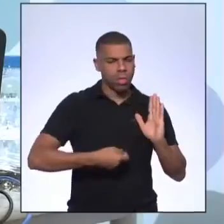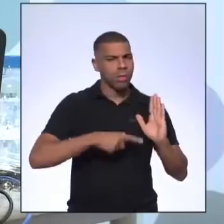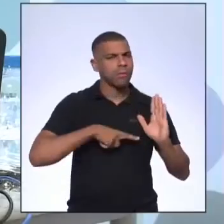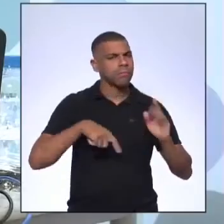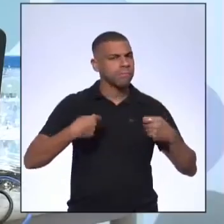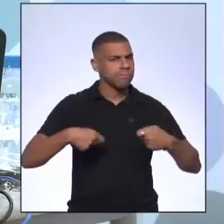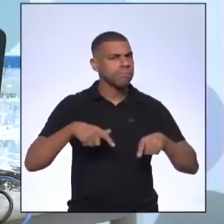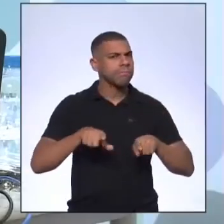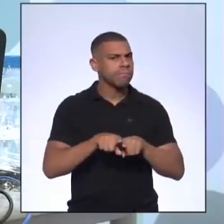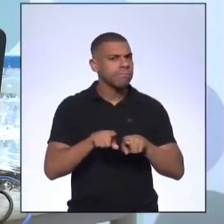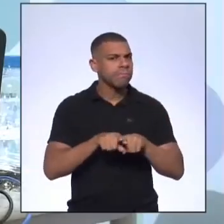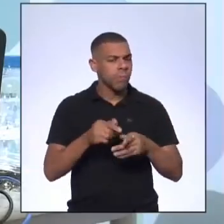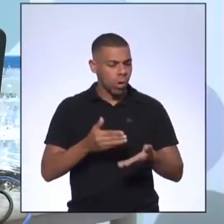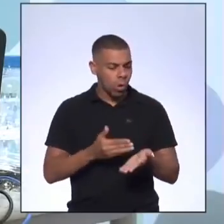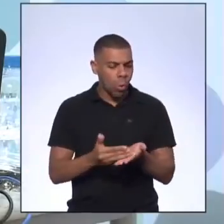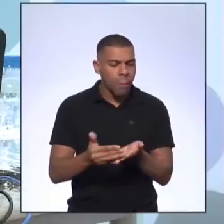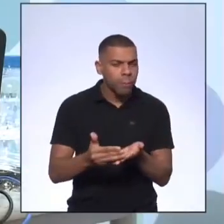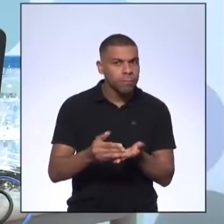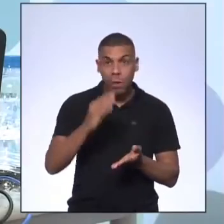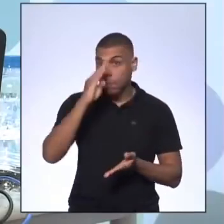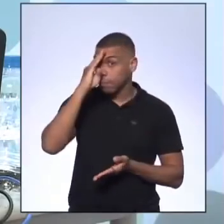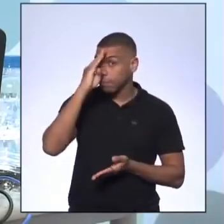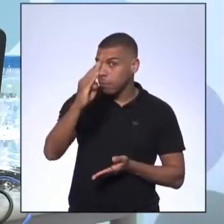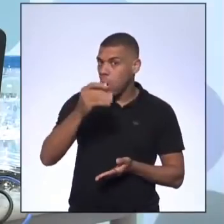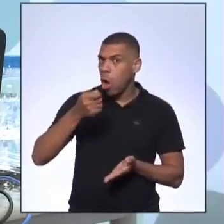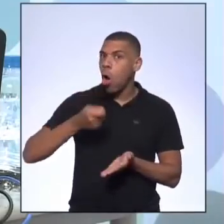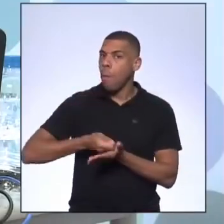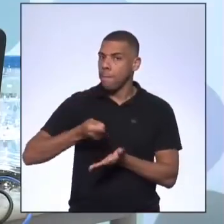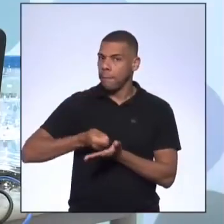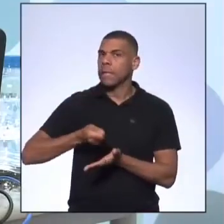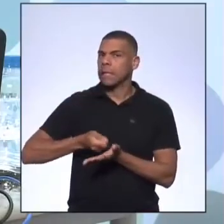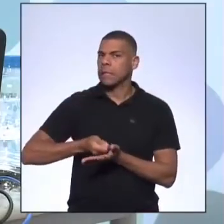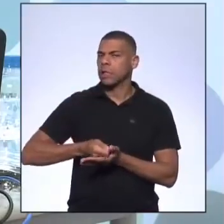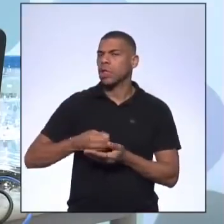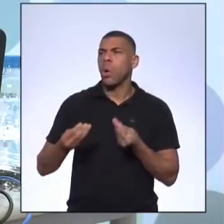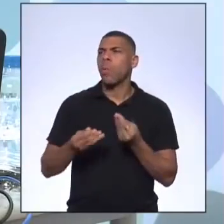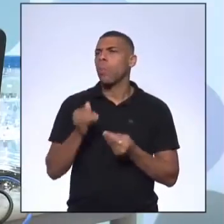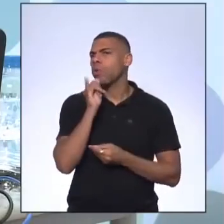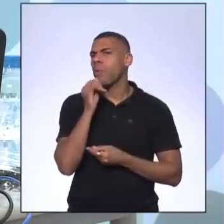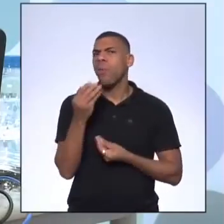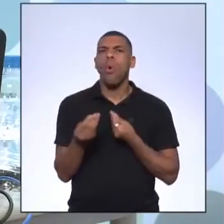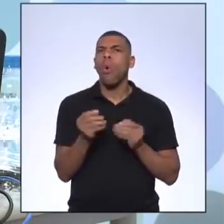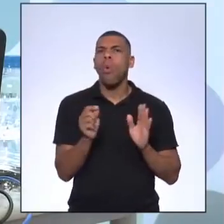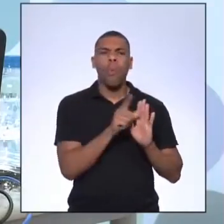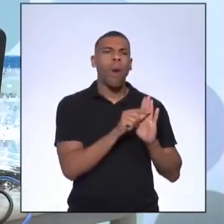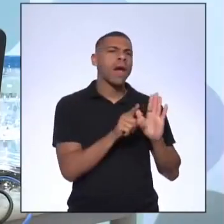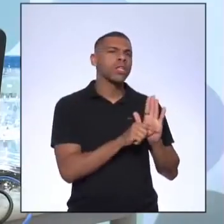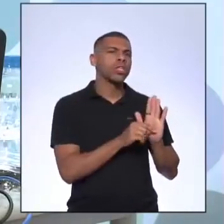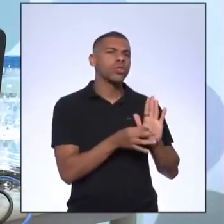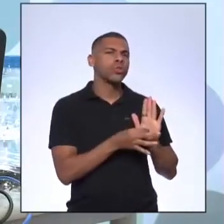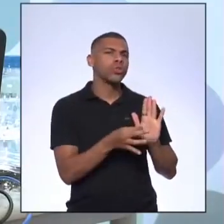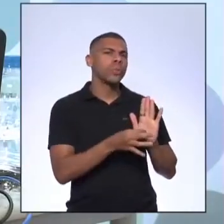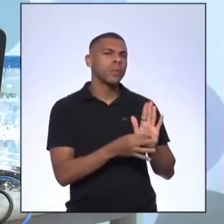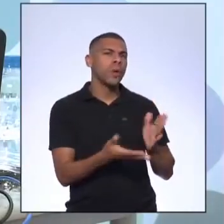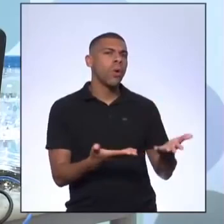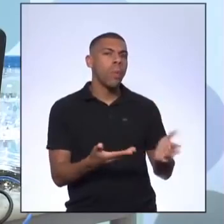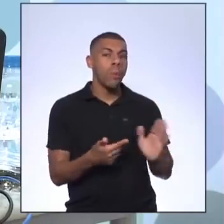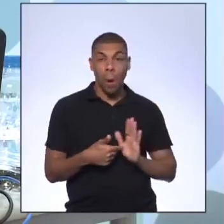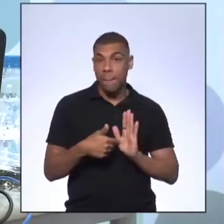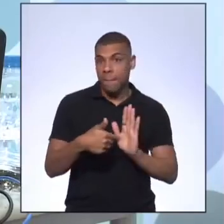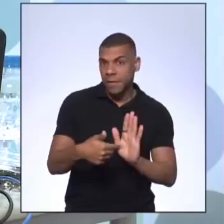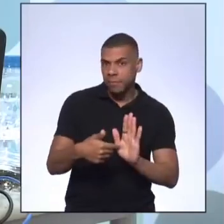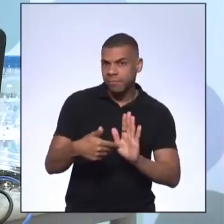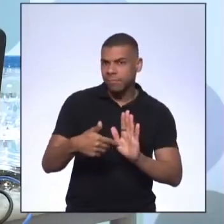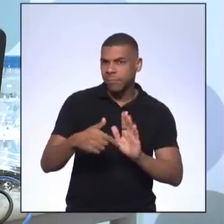ter a introdução ela é obrigatória. Então, o que eu faço no artigo de opinião? Eu apresento e depois